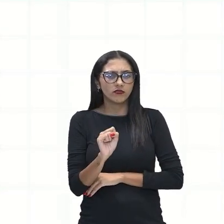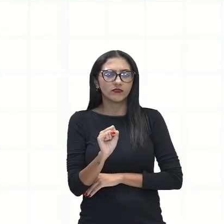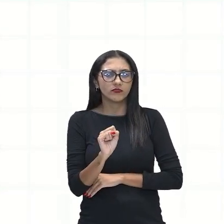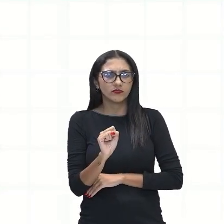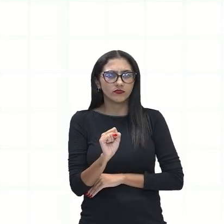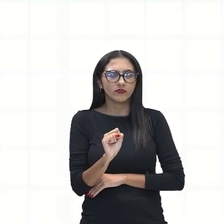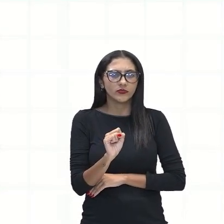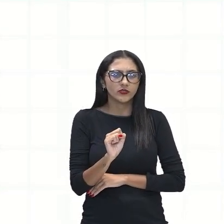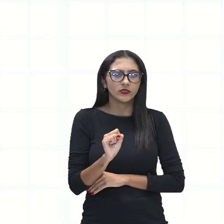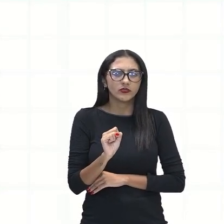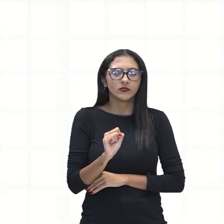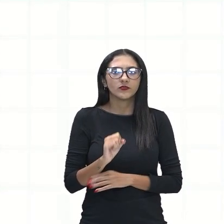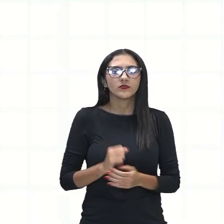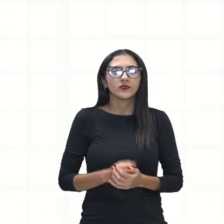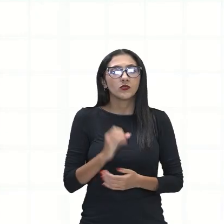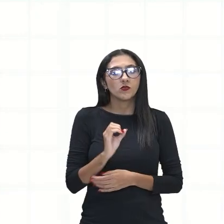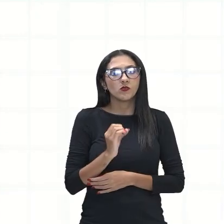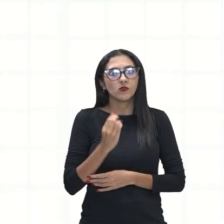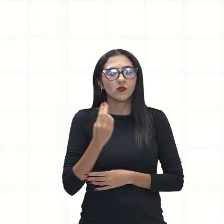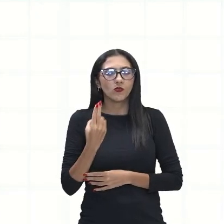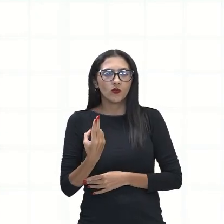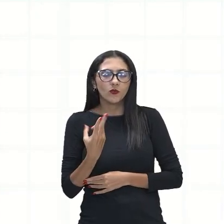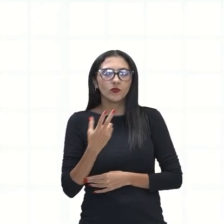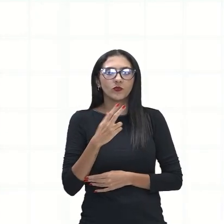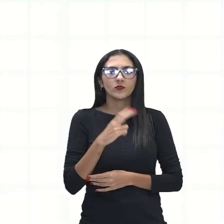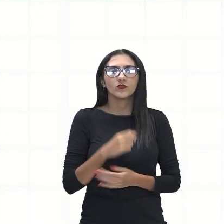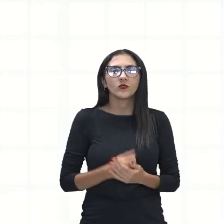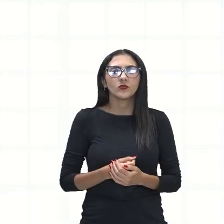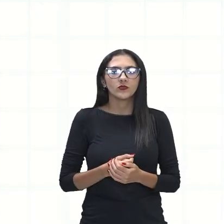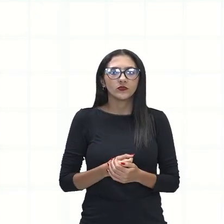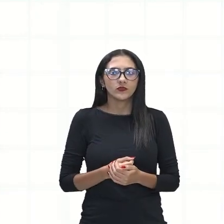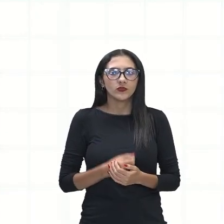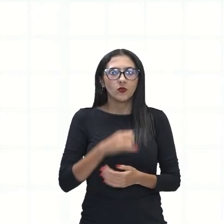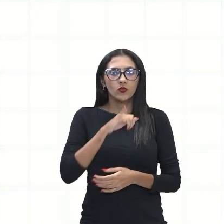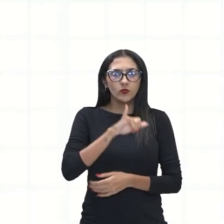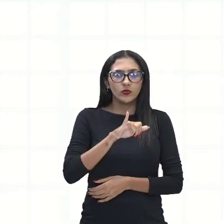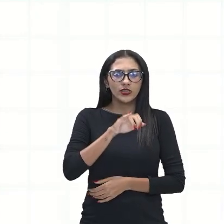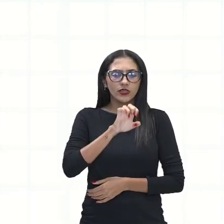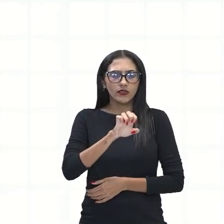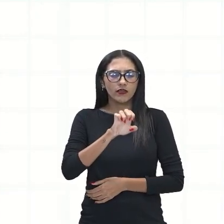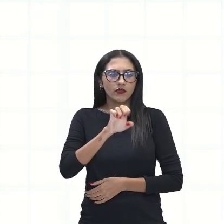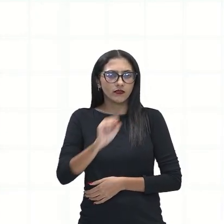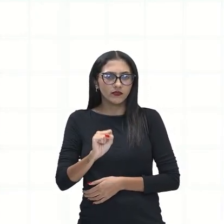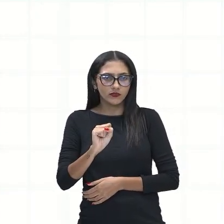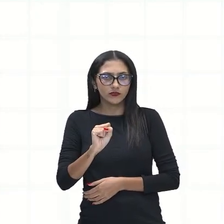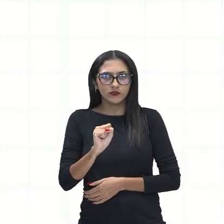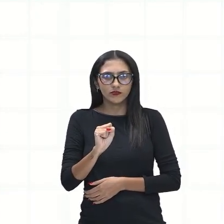vou acrescentar o ES, vou acrescentar o IES,